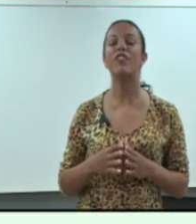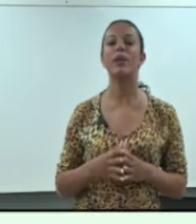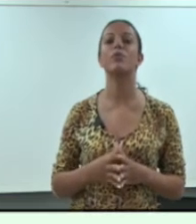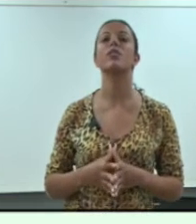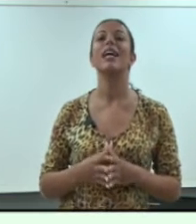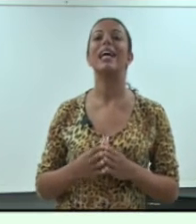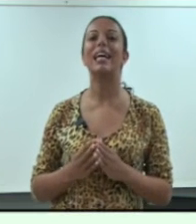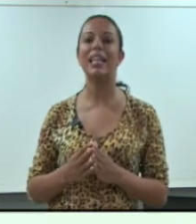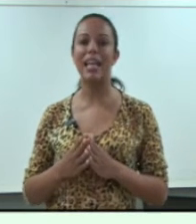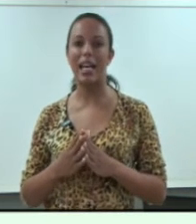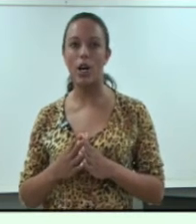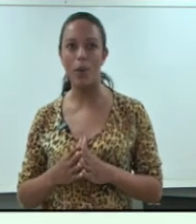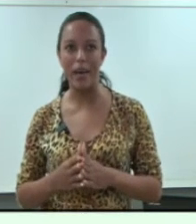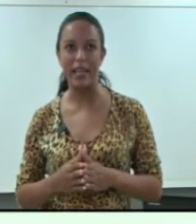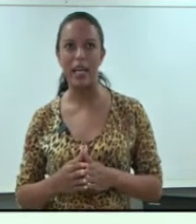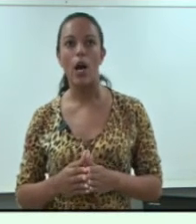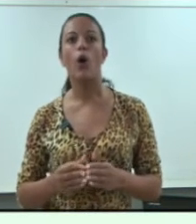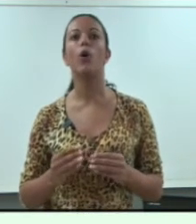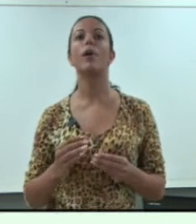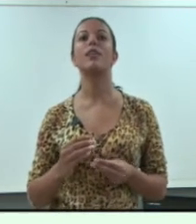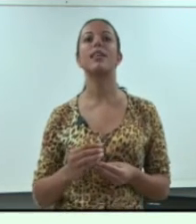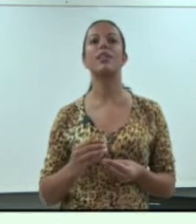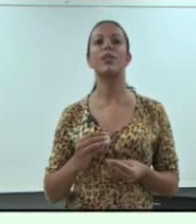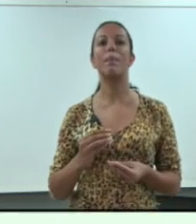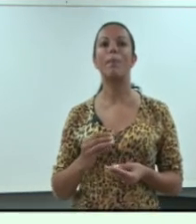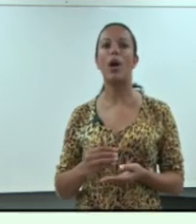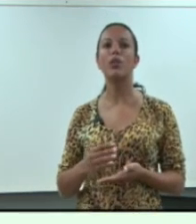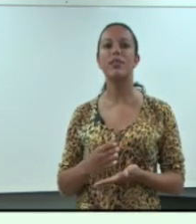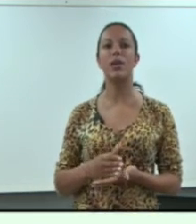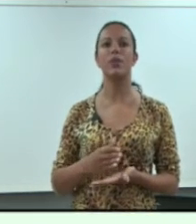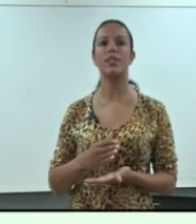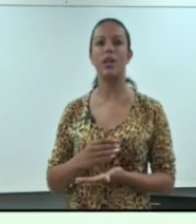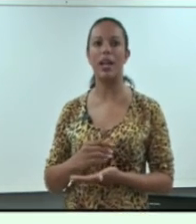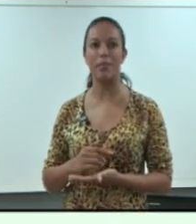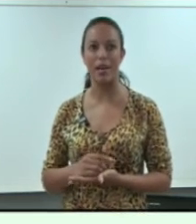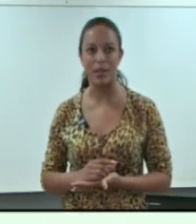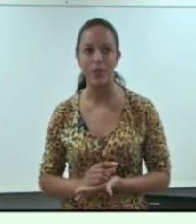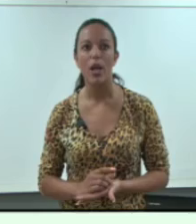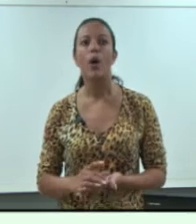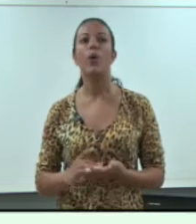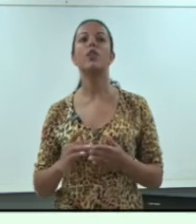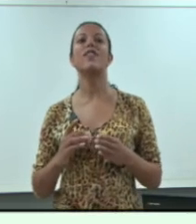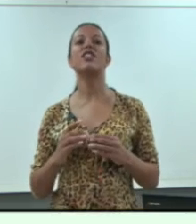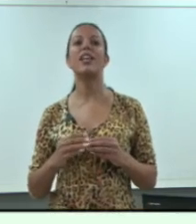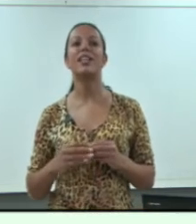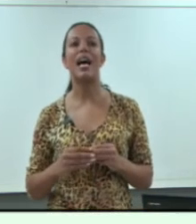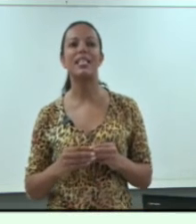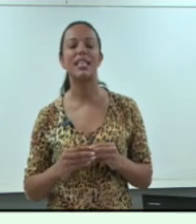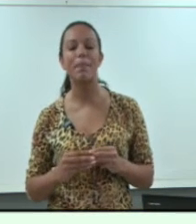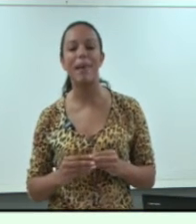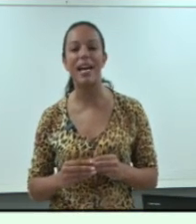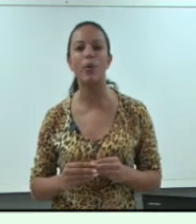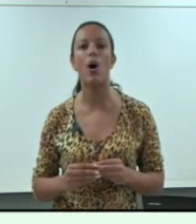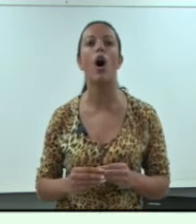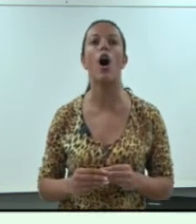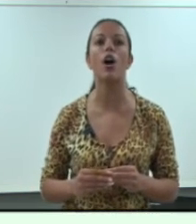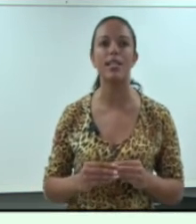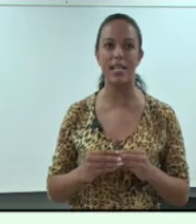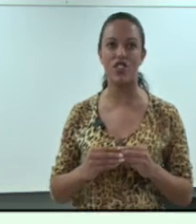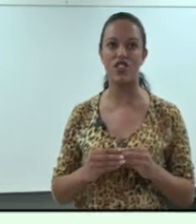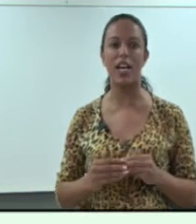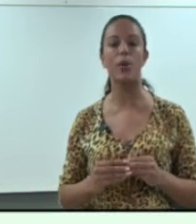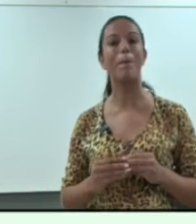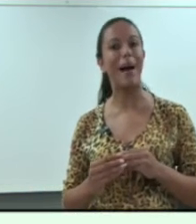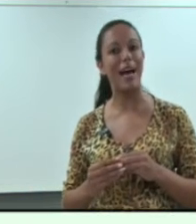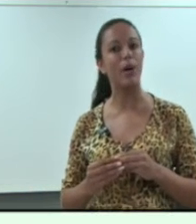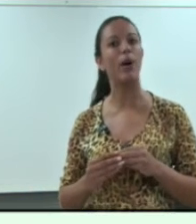como vimos anteriormente o processo de produção de seu alimento Os Vegetais liberam